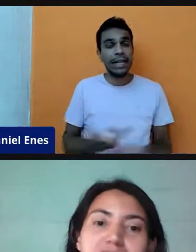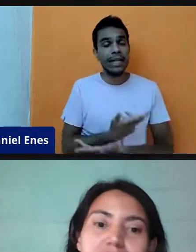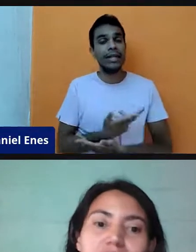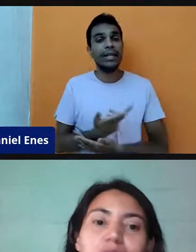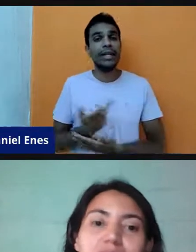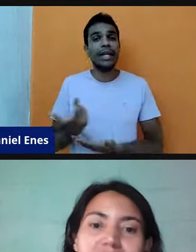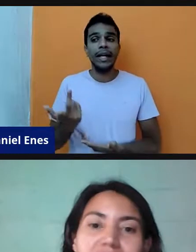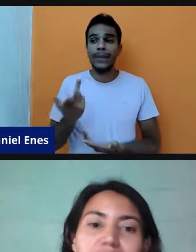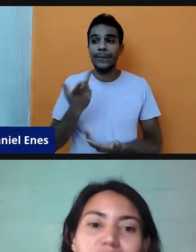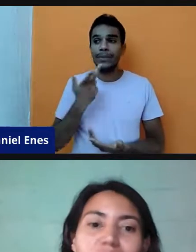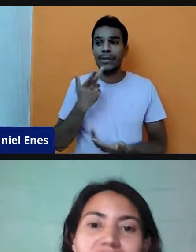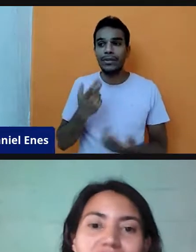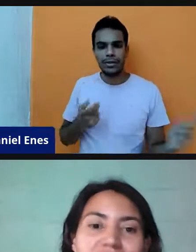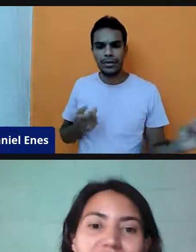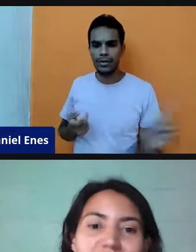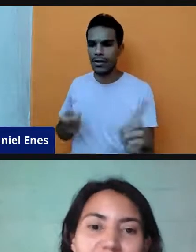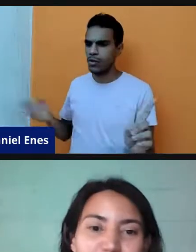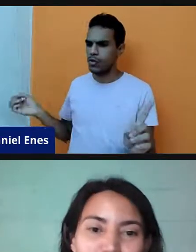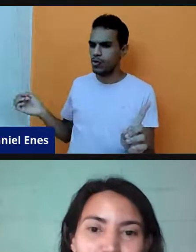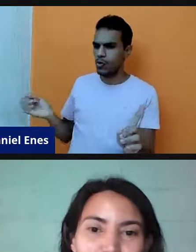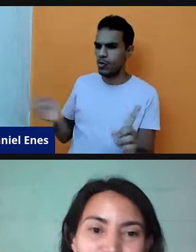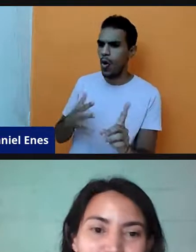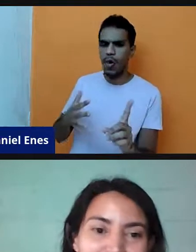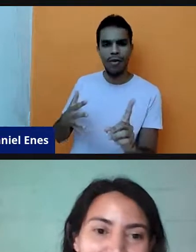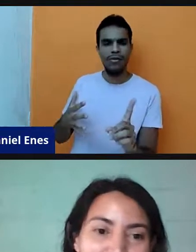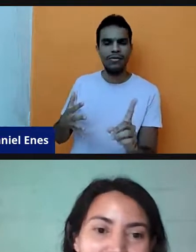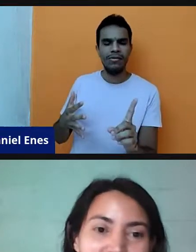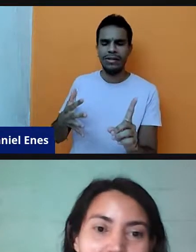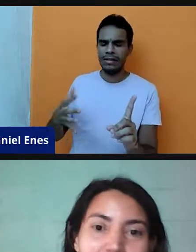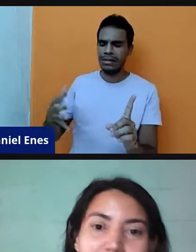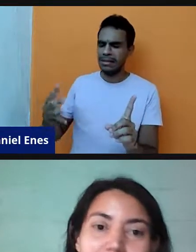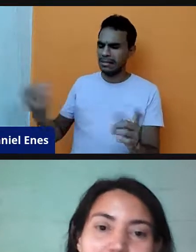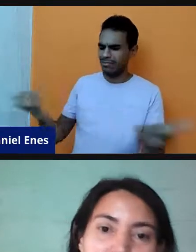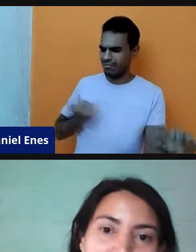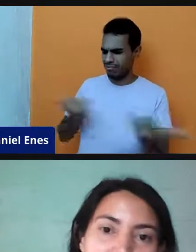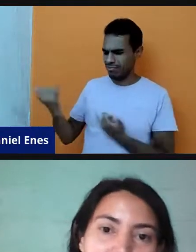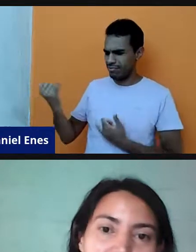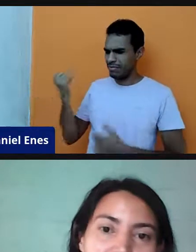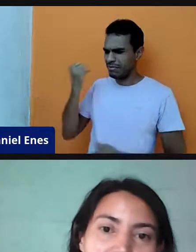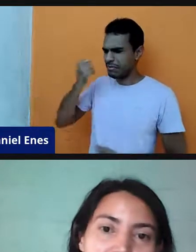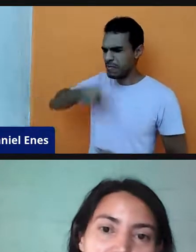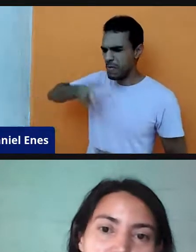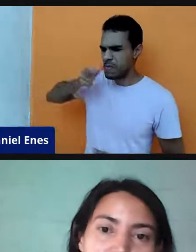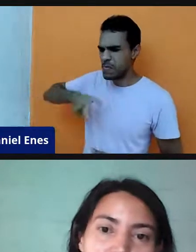está se lançando no mercado, realmente dói um pouco, né?